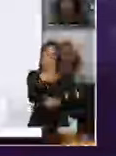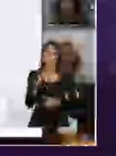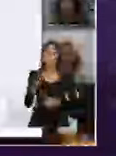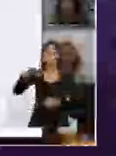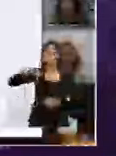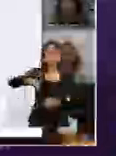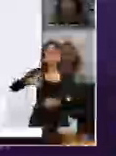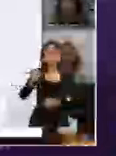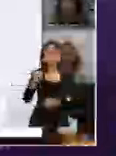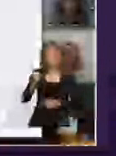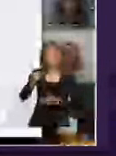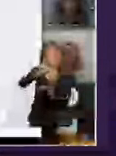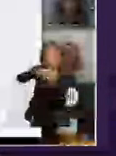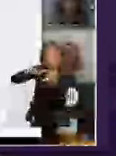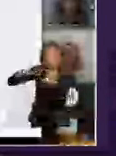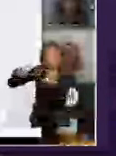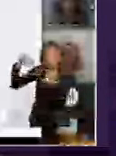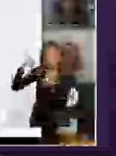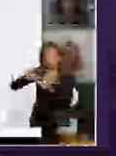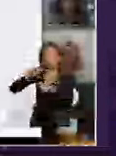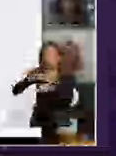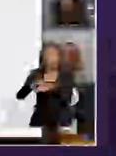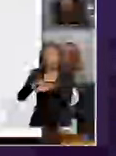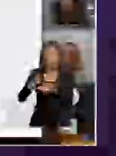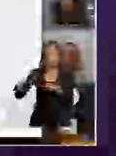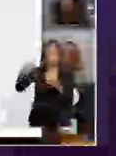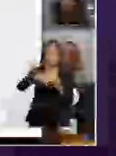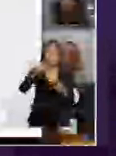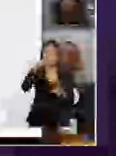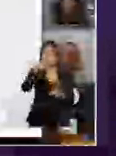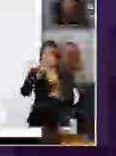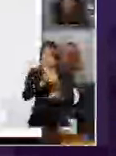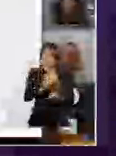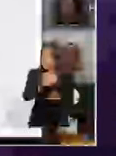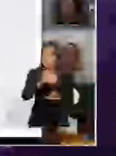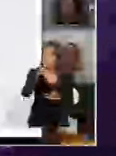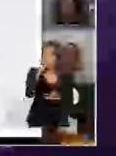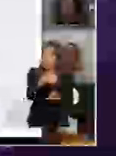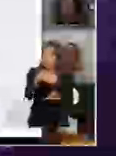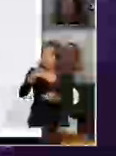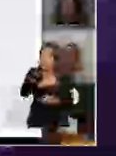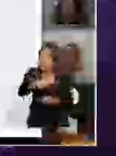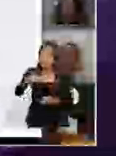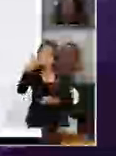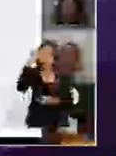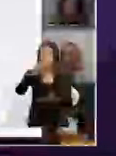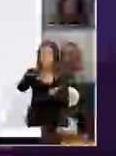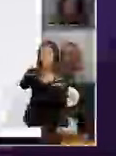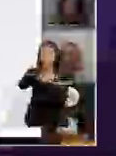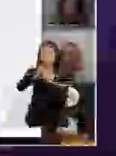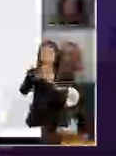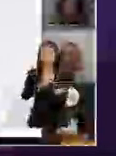98 hospitalizações por miocardite, com 57 destas em UTI. Ainda que não se tenha